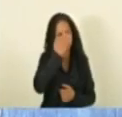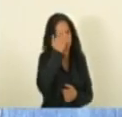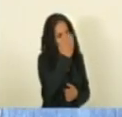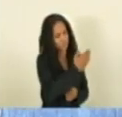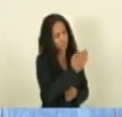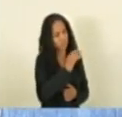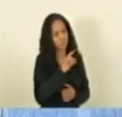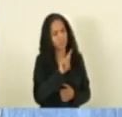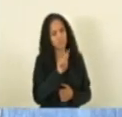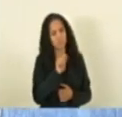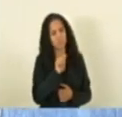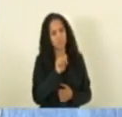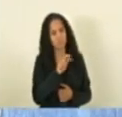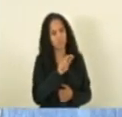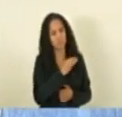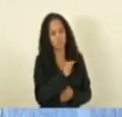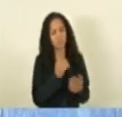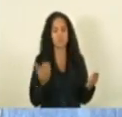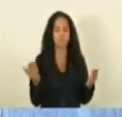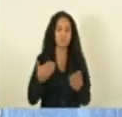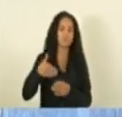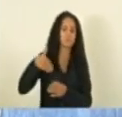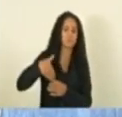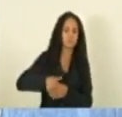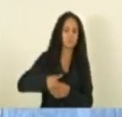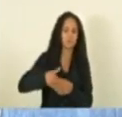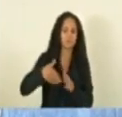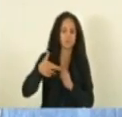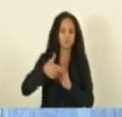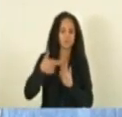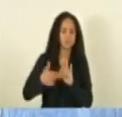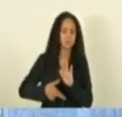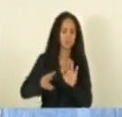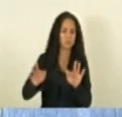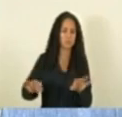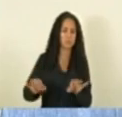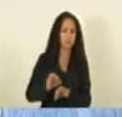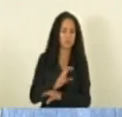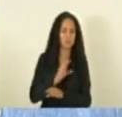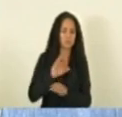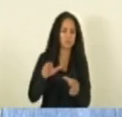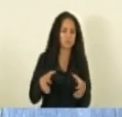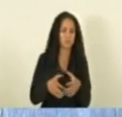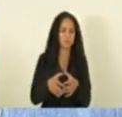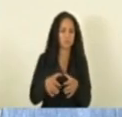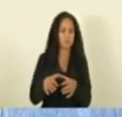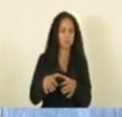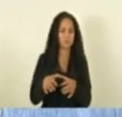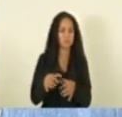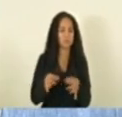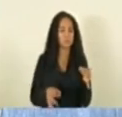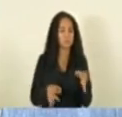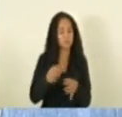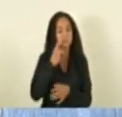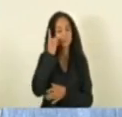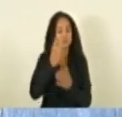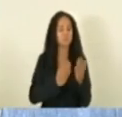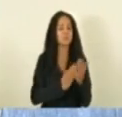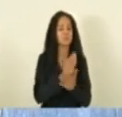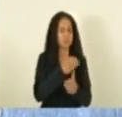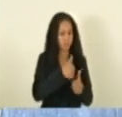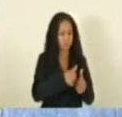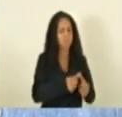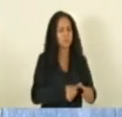Garcia. Em votação, o parecer da redação final da Comissão de Justiça. Os deputados que o aprovam permaneçam como estão, os